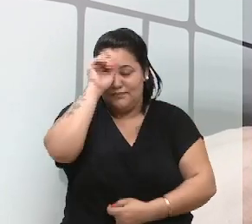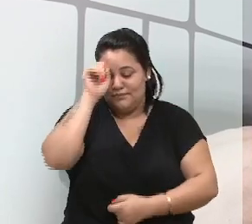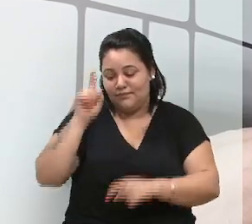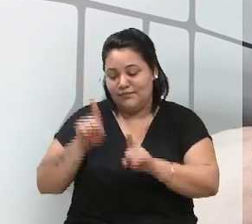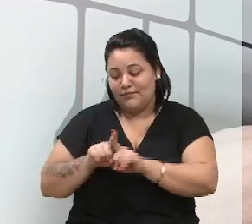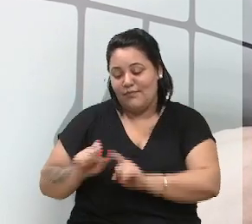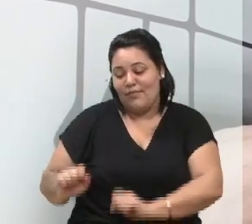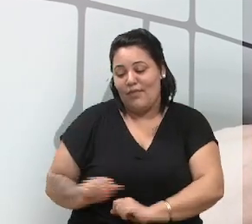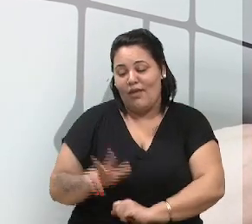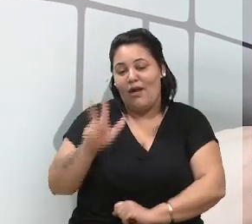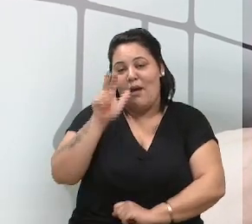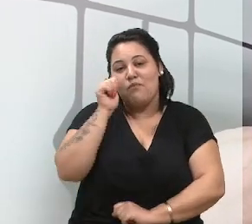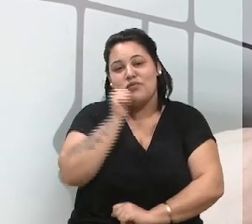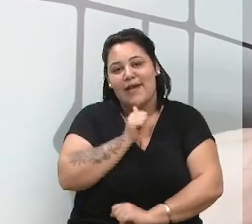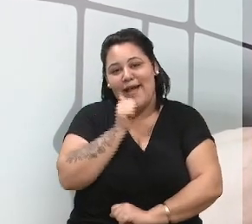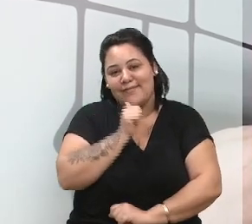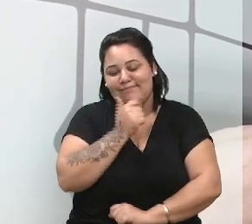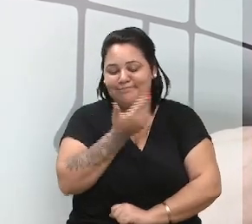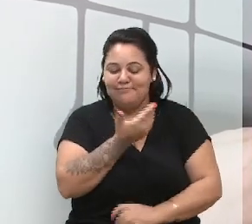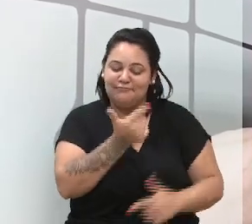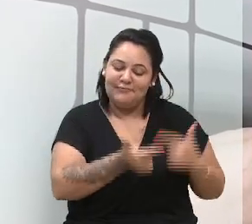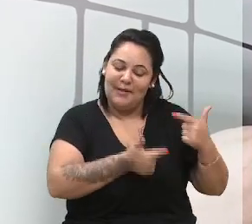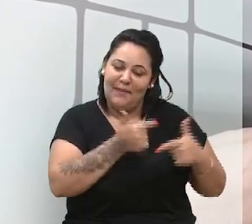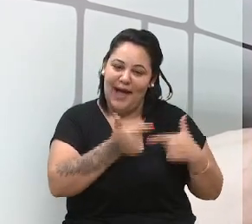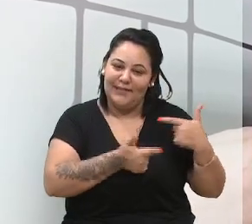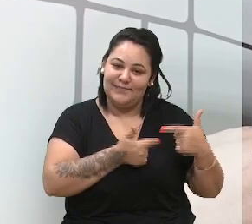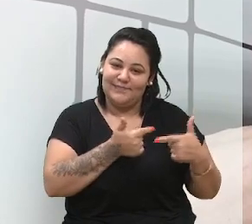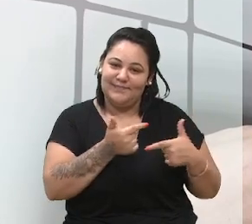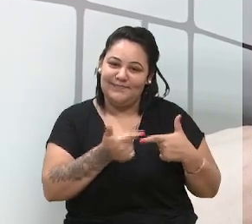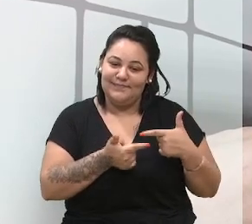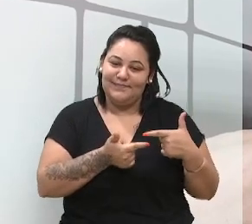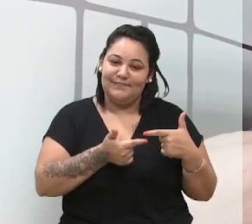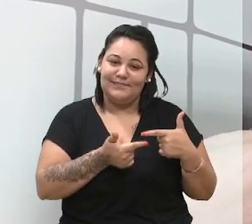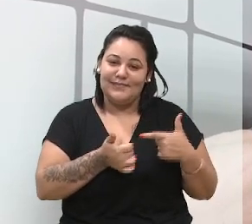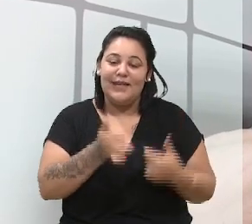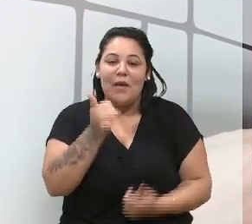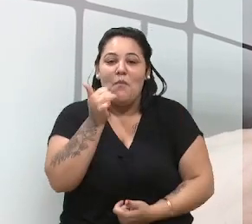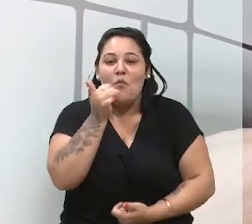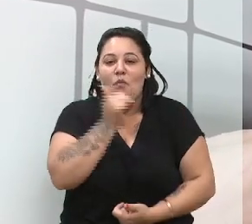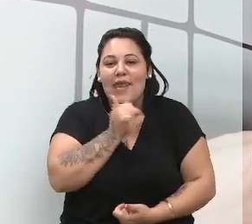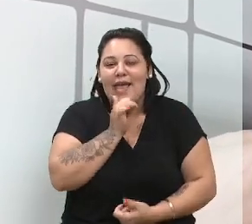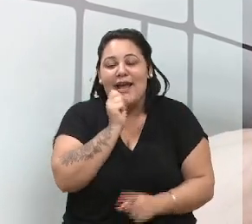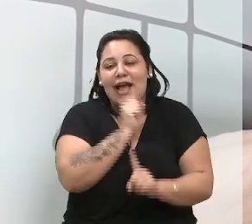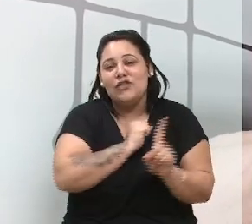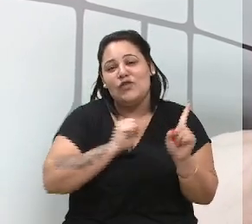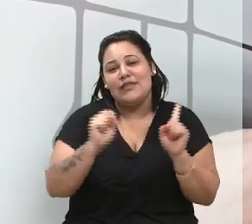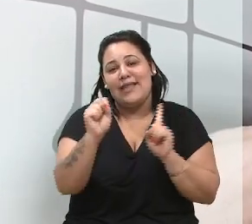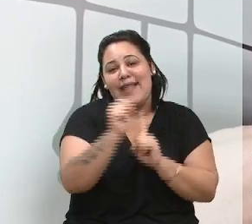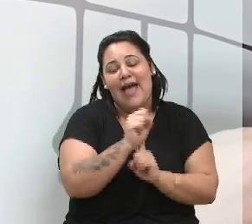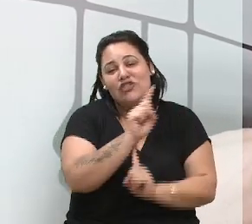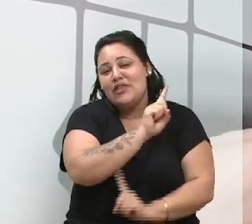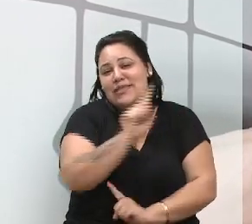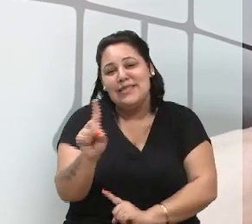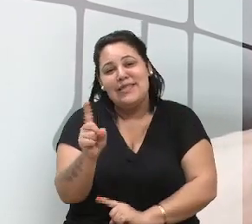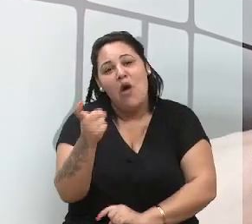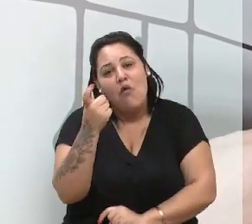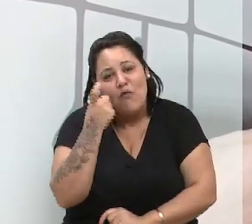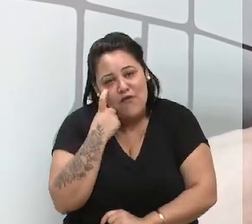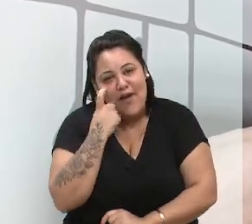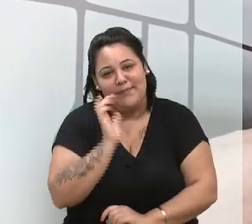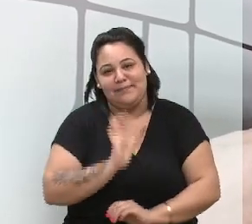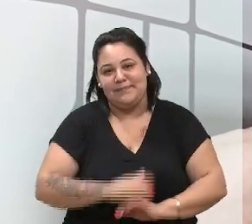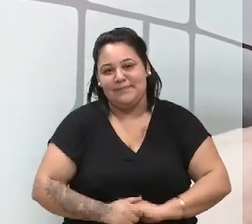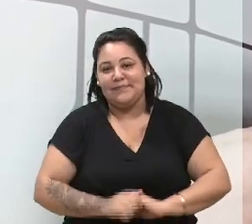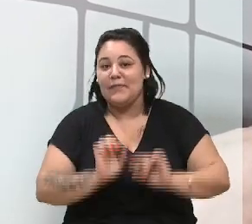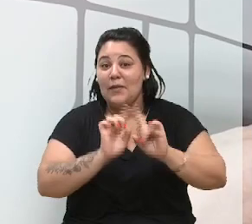mulher e aquele trabalho da mulher que está invisível na sociedade mas que ele